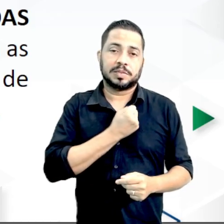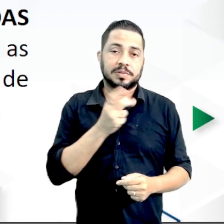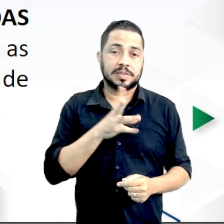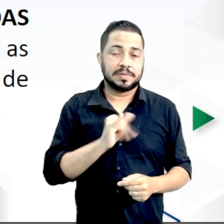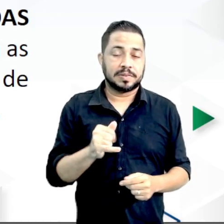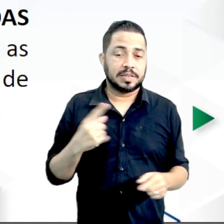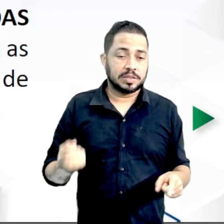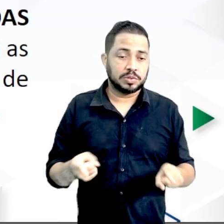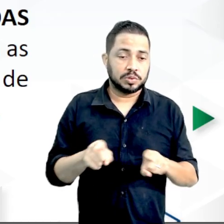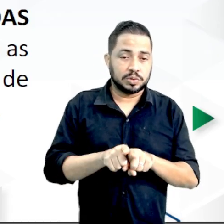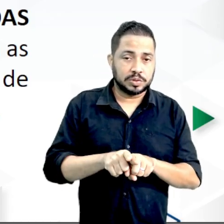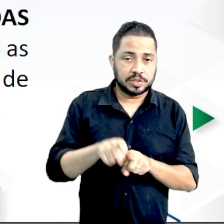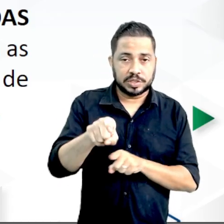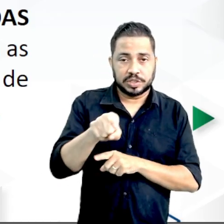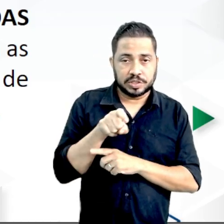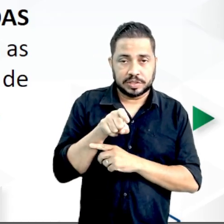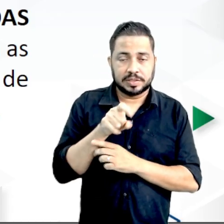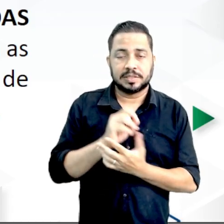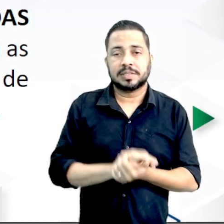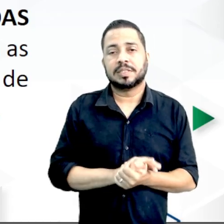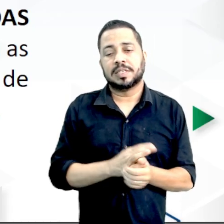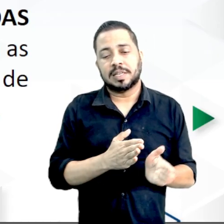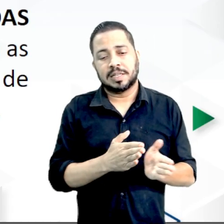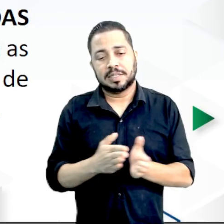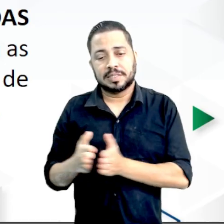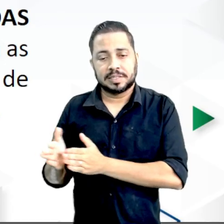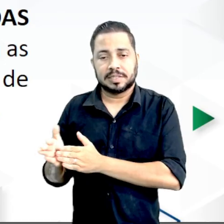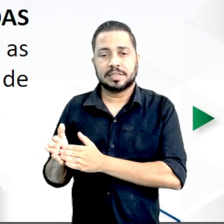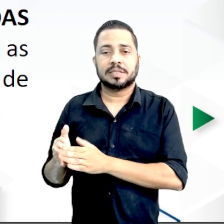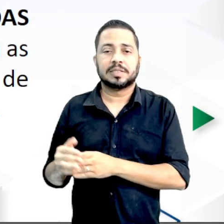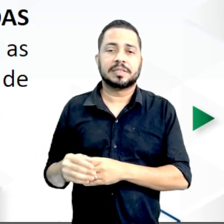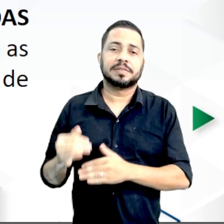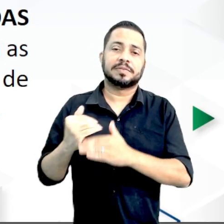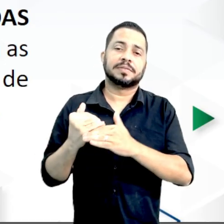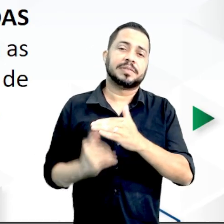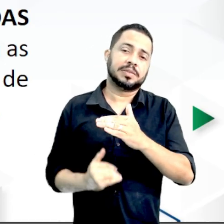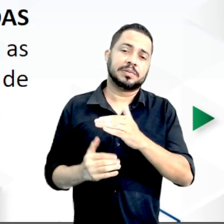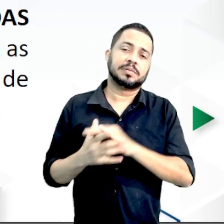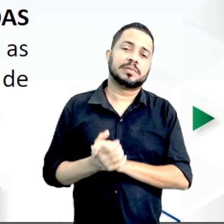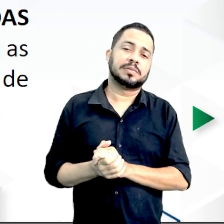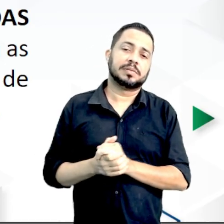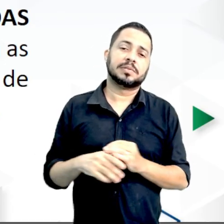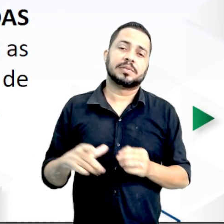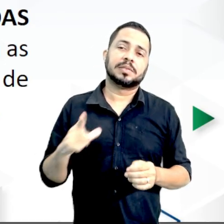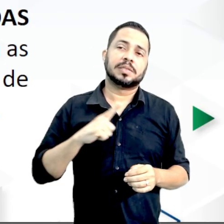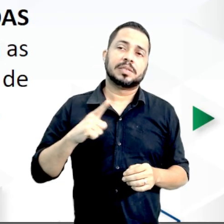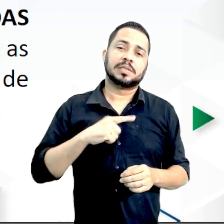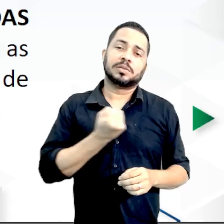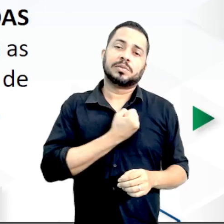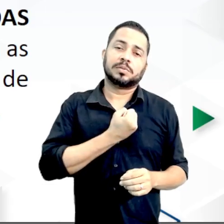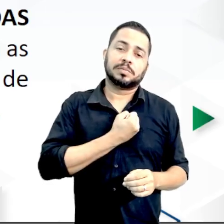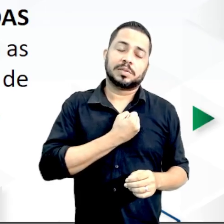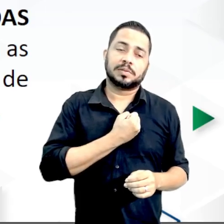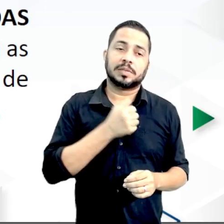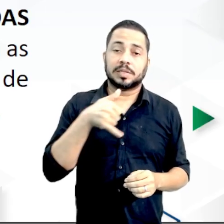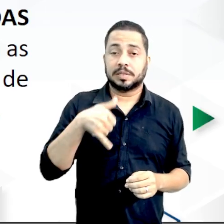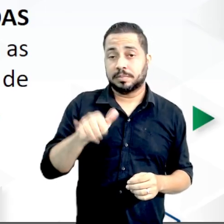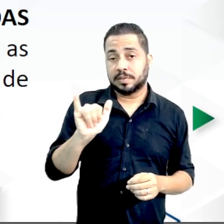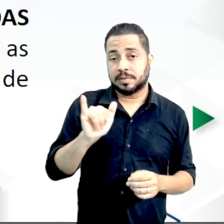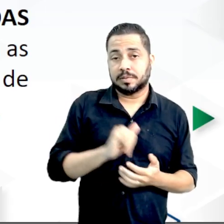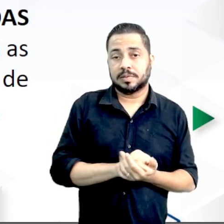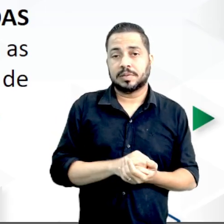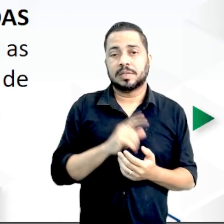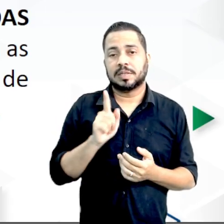vai associar. O X seria essa linha horizontal inferior, onde tem os números, e o Y